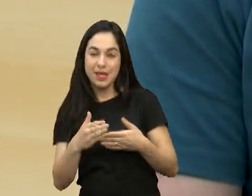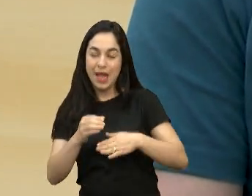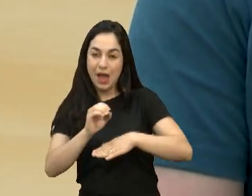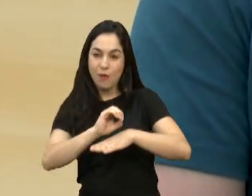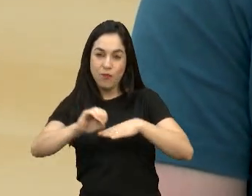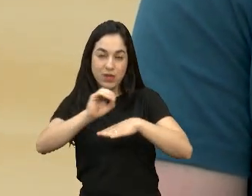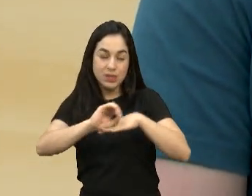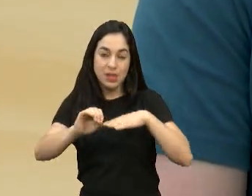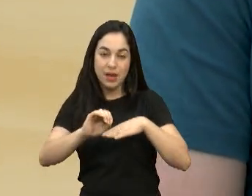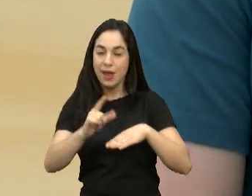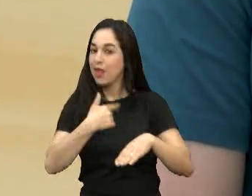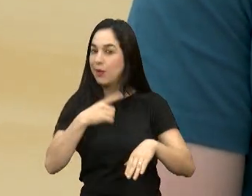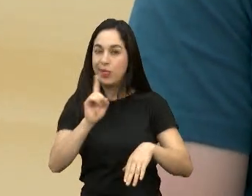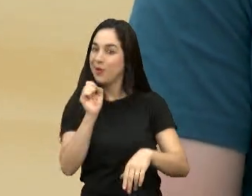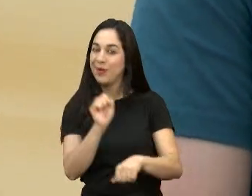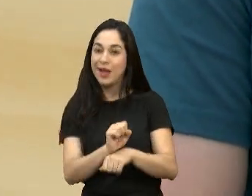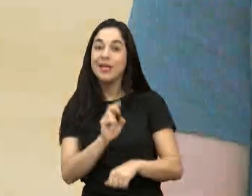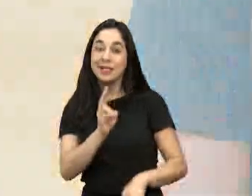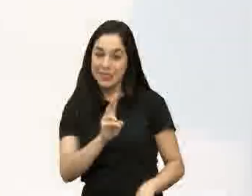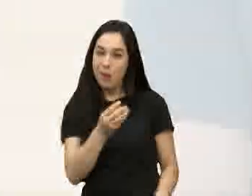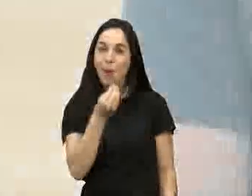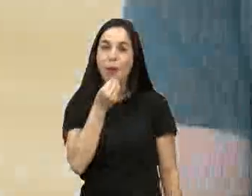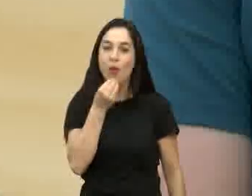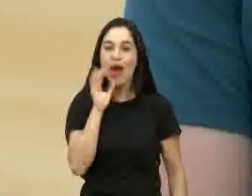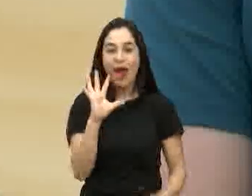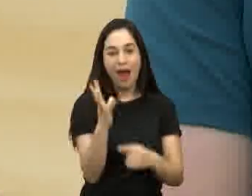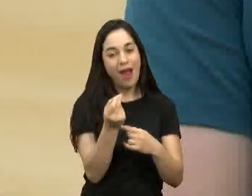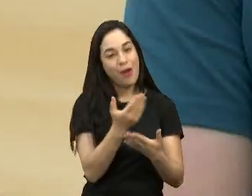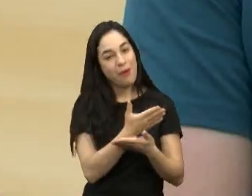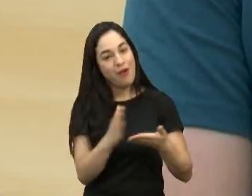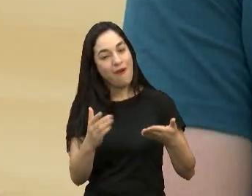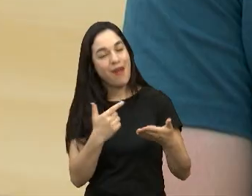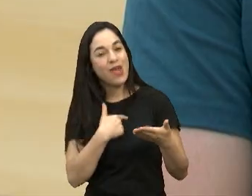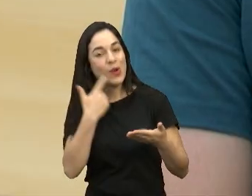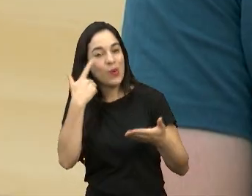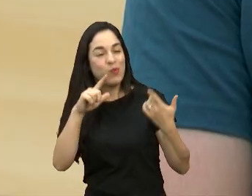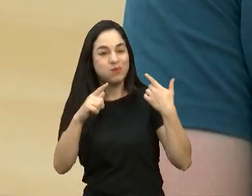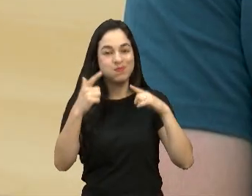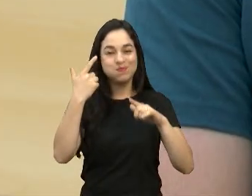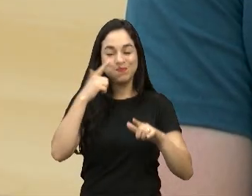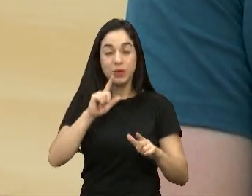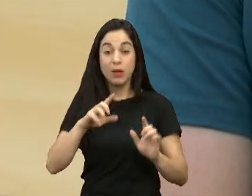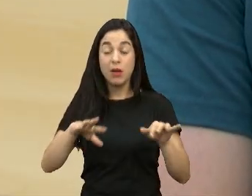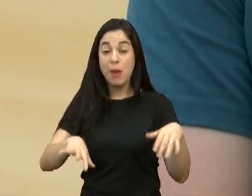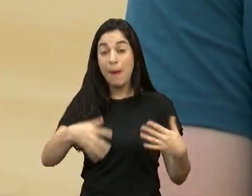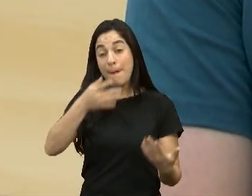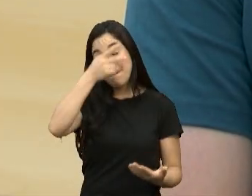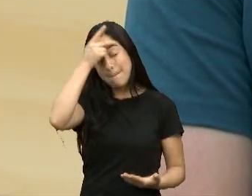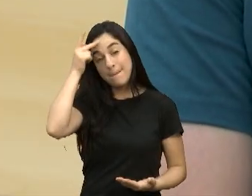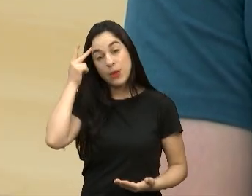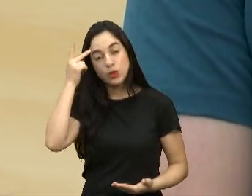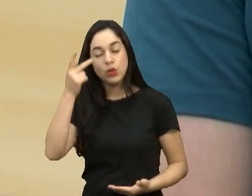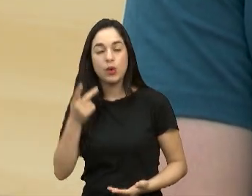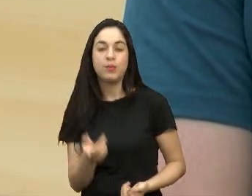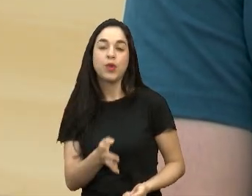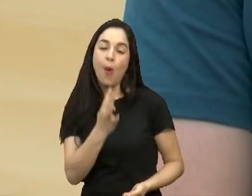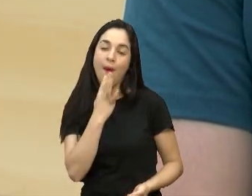oportunidades na arte começaram a aparecer nesse período aí. É meio que inexplicável, assim. Para quem me acompanha desde o